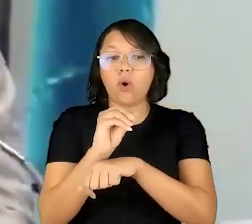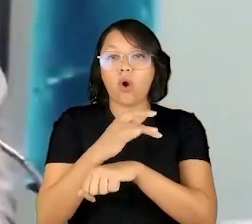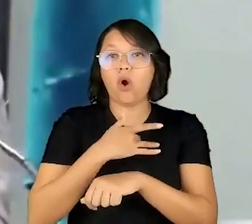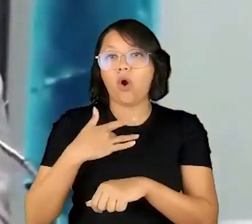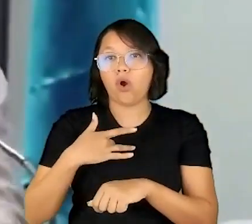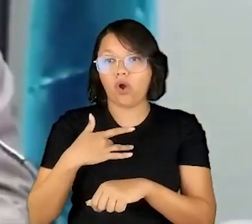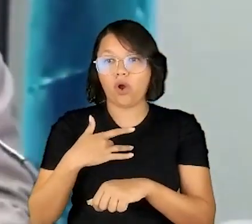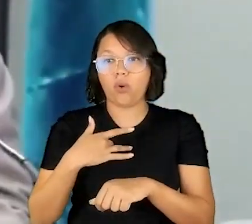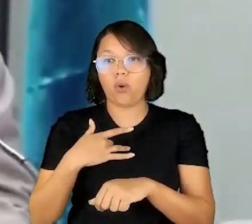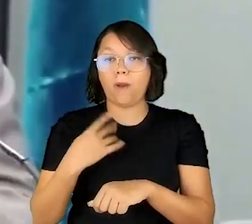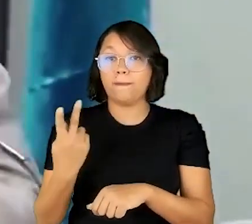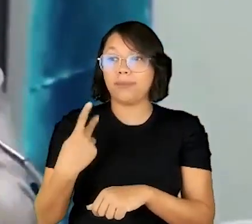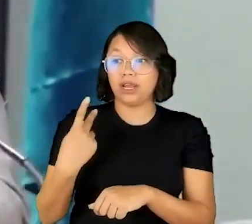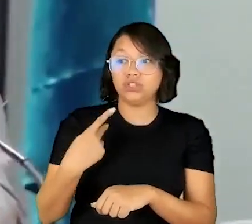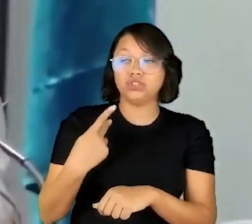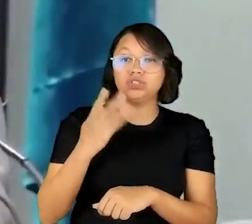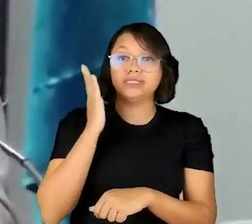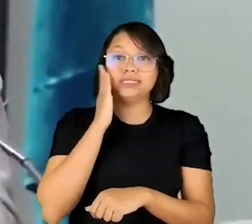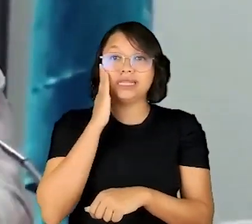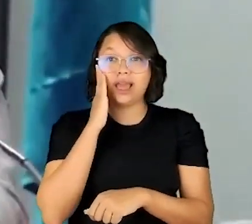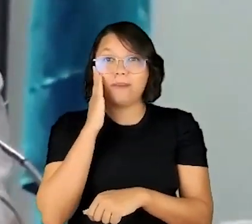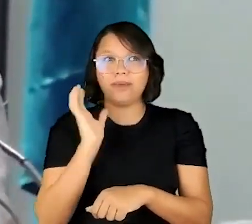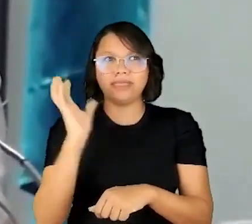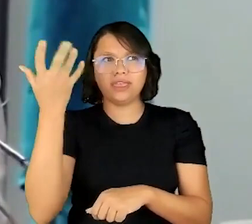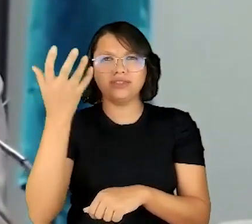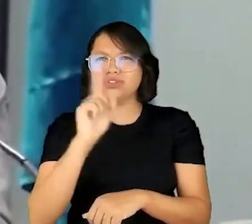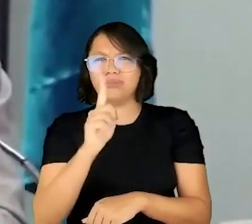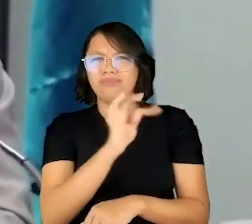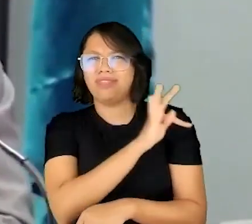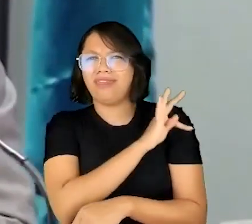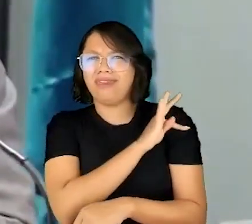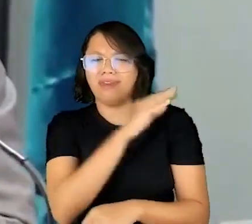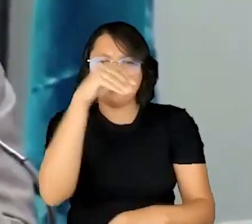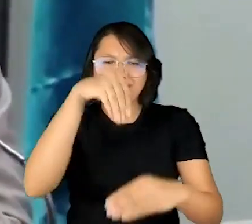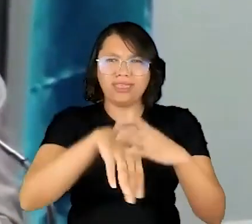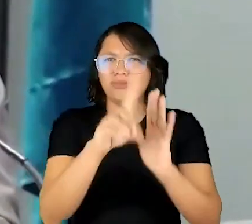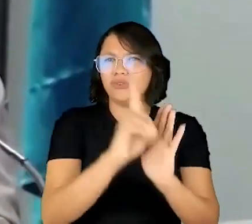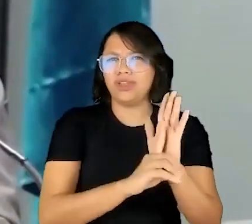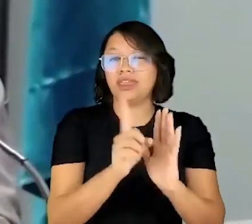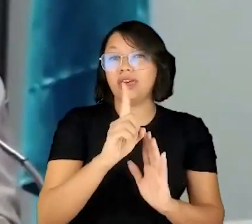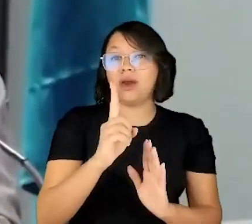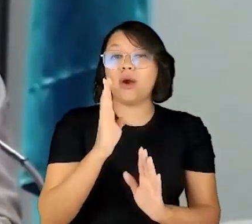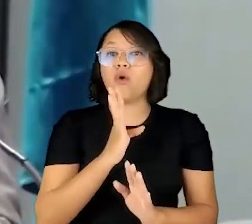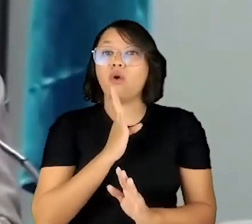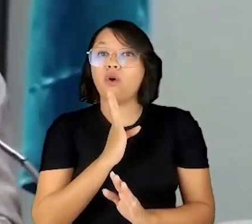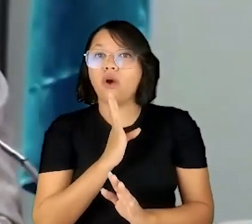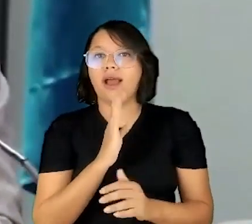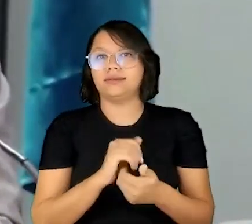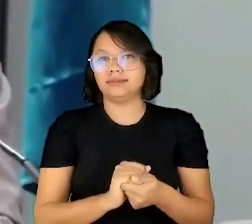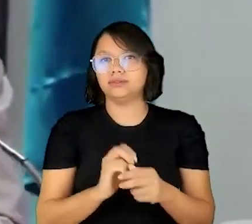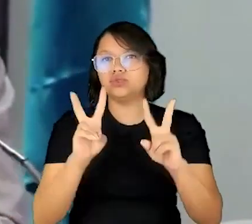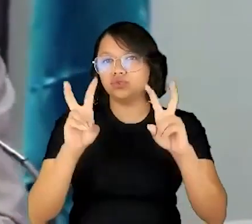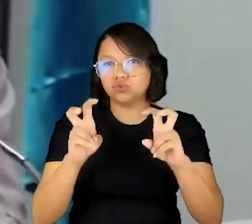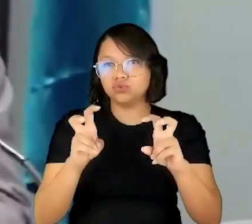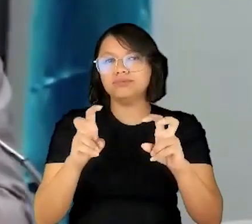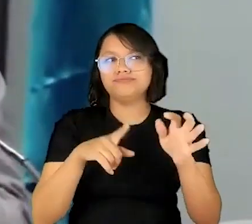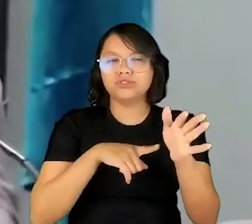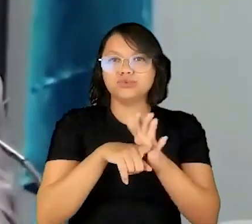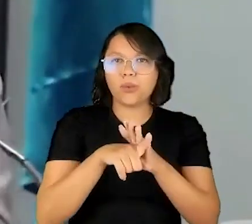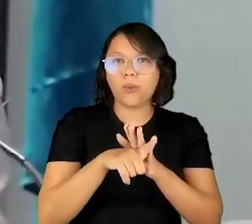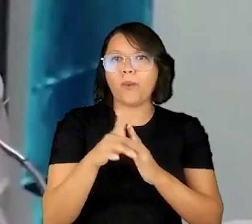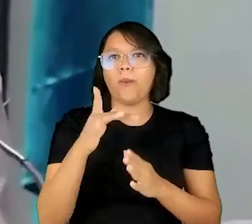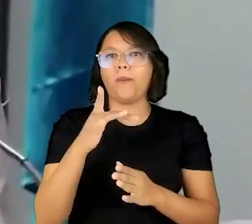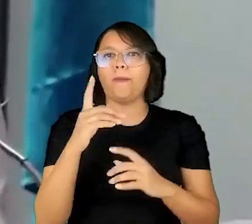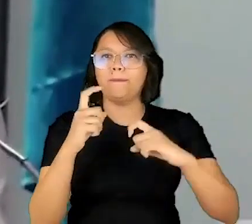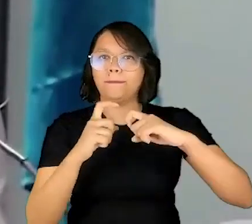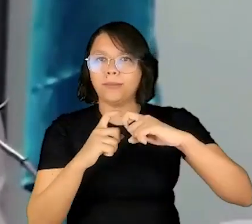possamos decidir, não tecnicamente dentro do direito estritamente, mas também com conhecimento de causa sobre as questões médicas dentro do